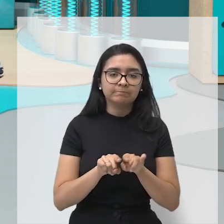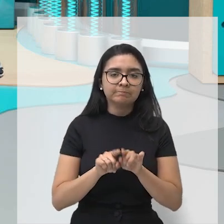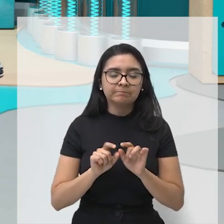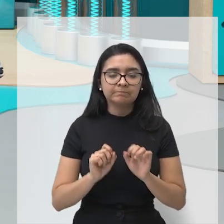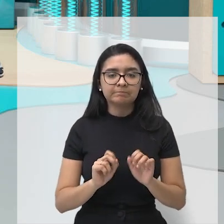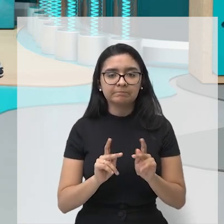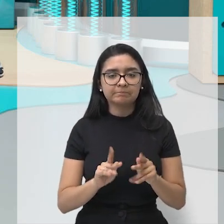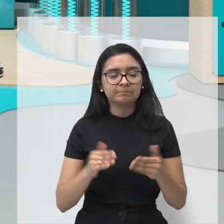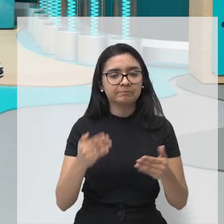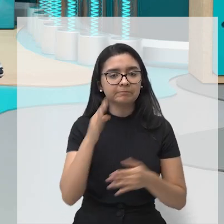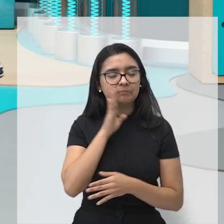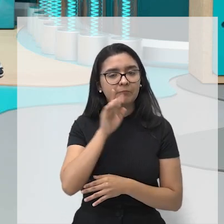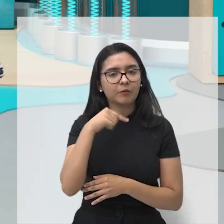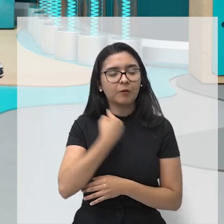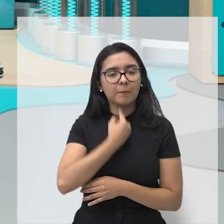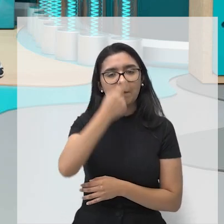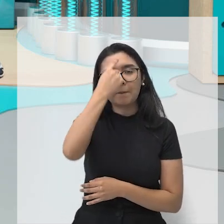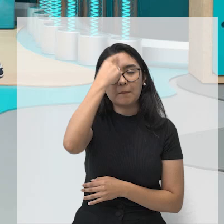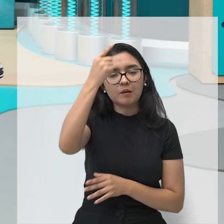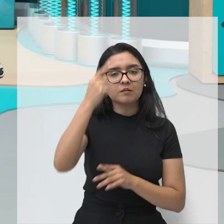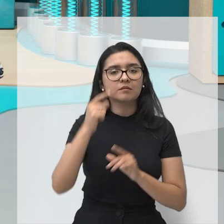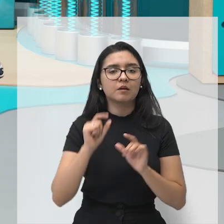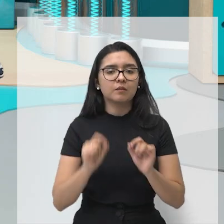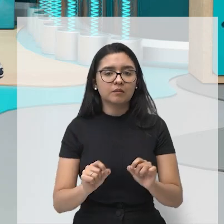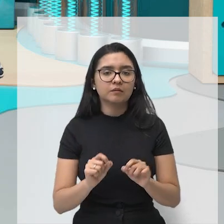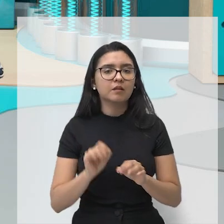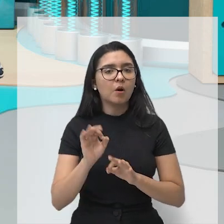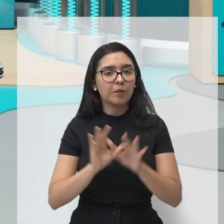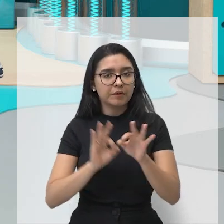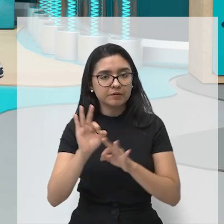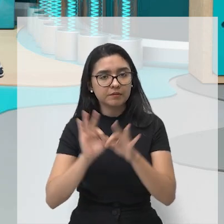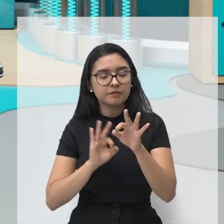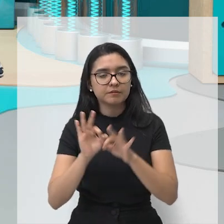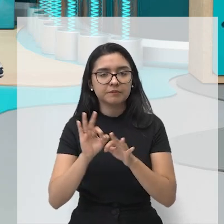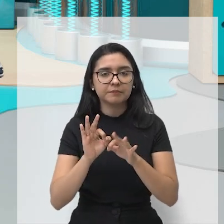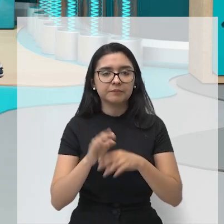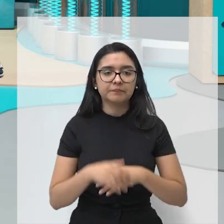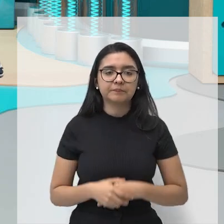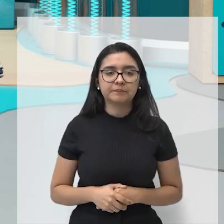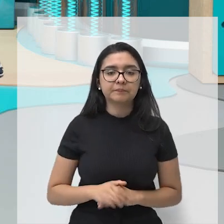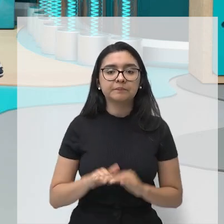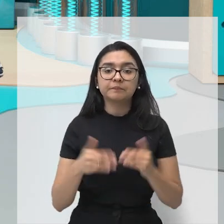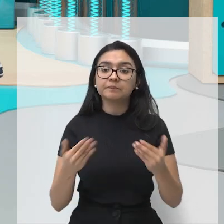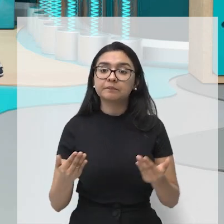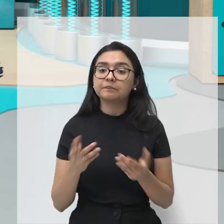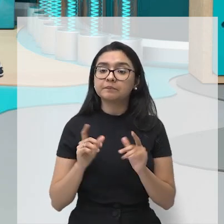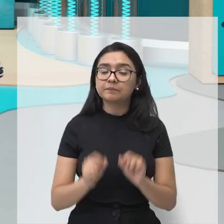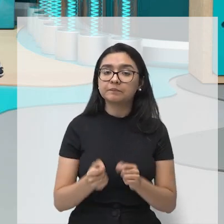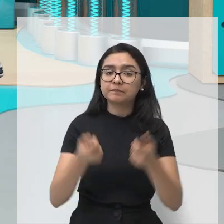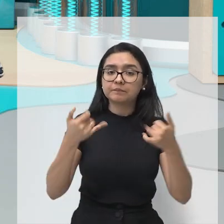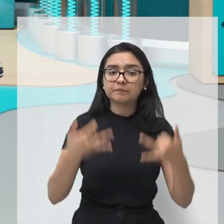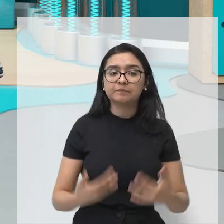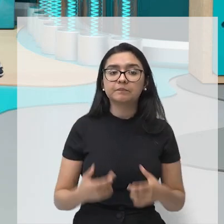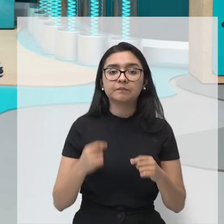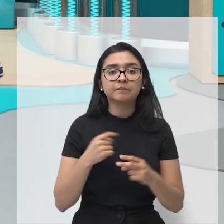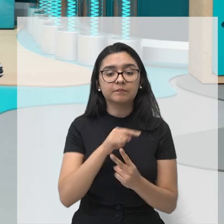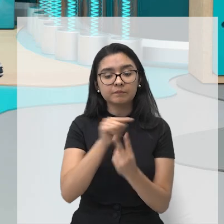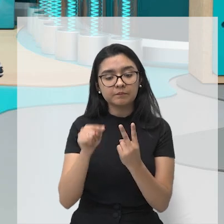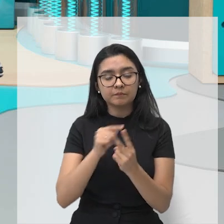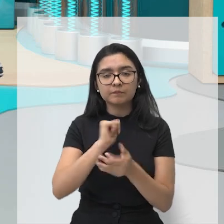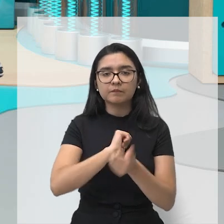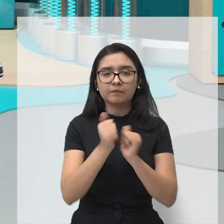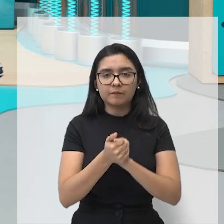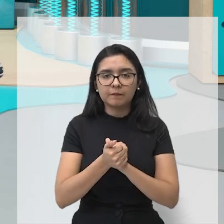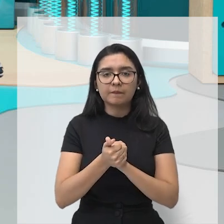jogo. Então é bem legal a gente pensar nessa parte da organização também. Bom, turmas, nós falamos aí sobre esses